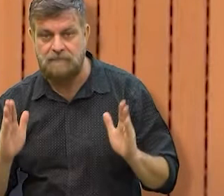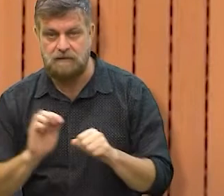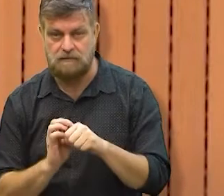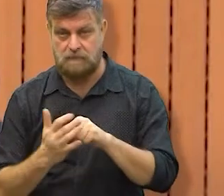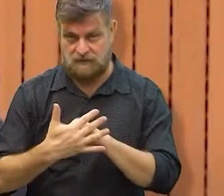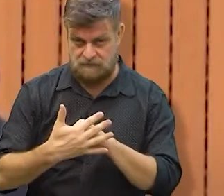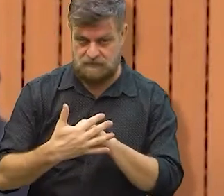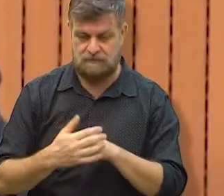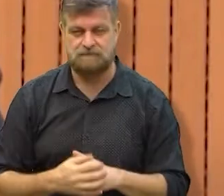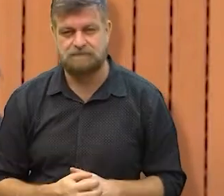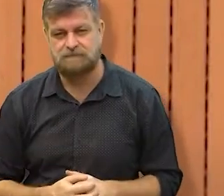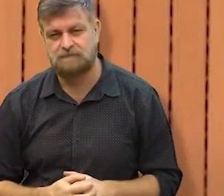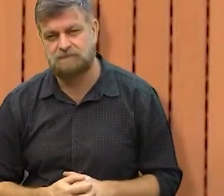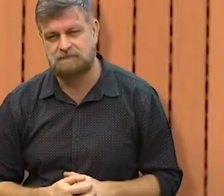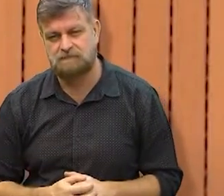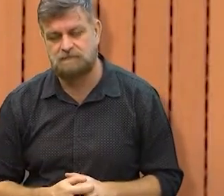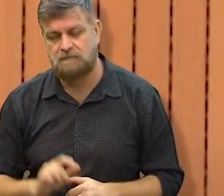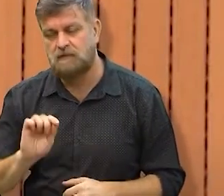nesse ano de pandemia que nós passamos.